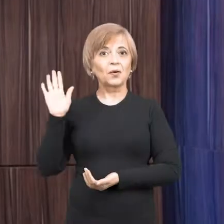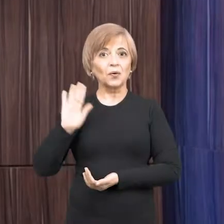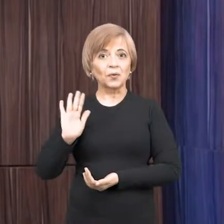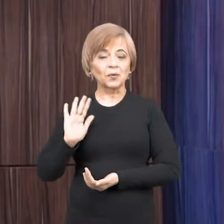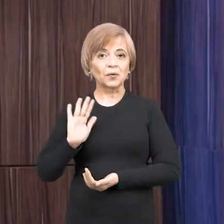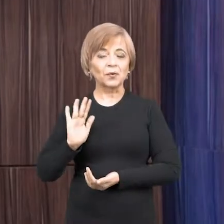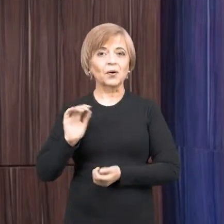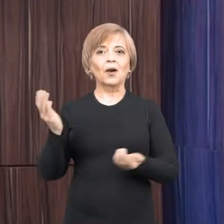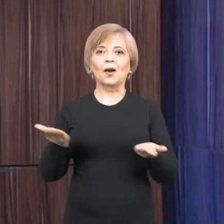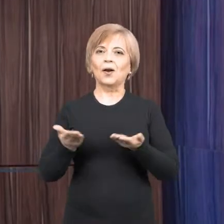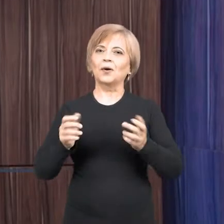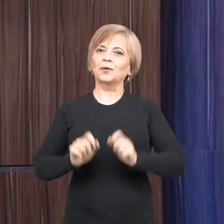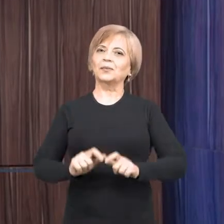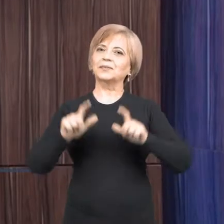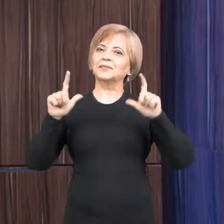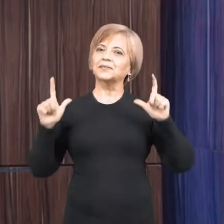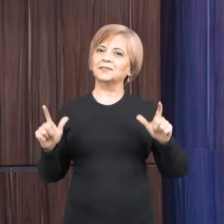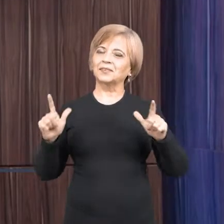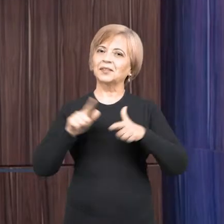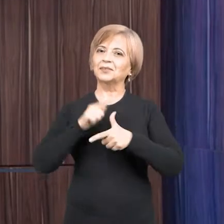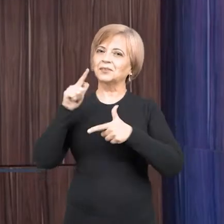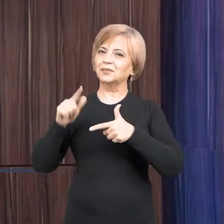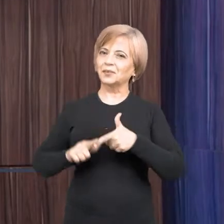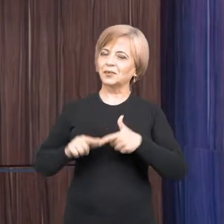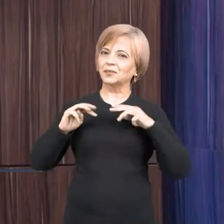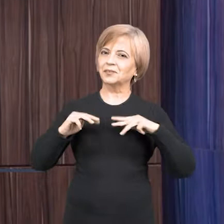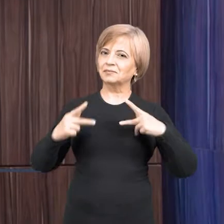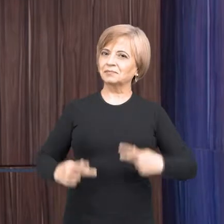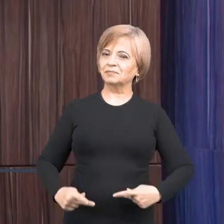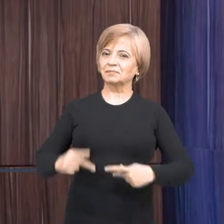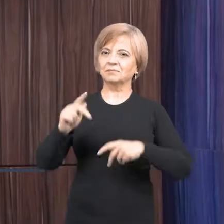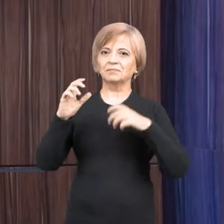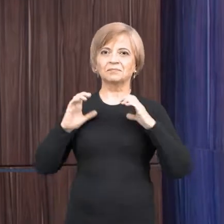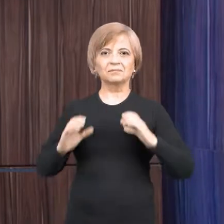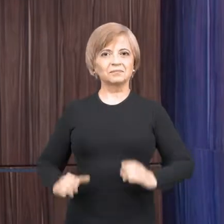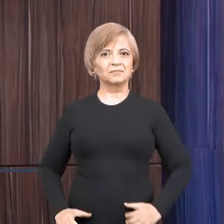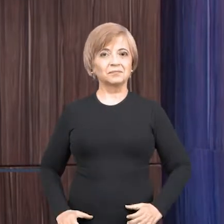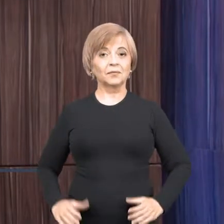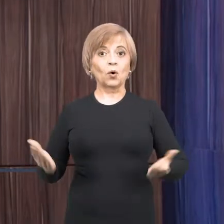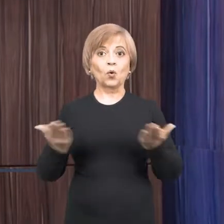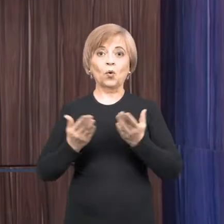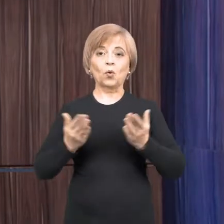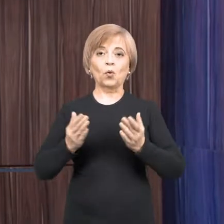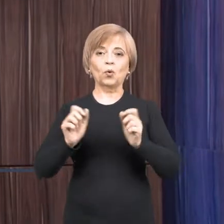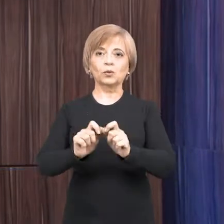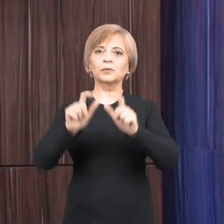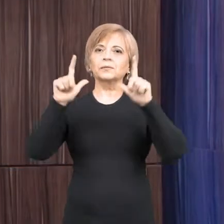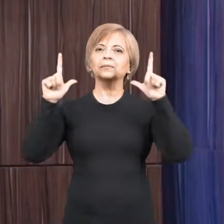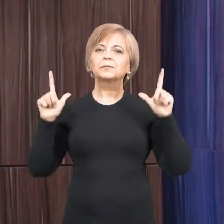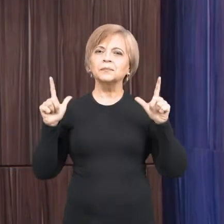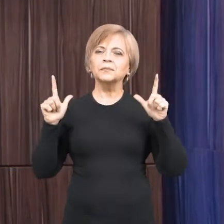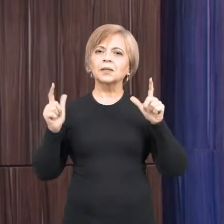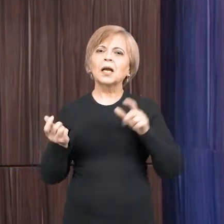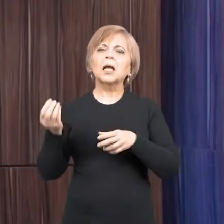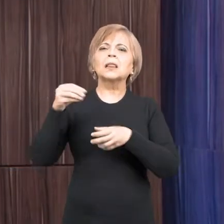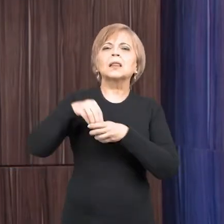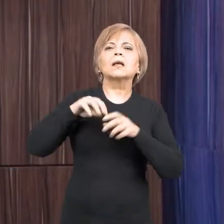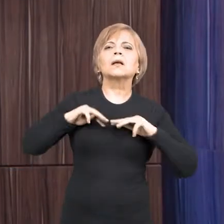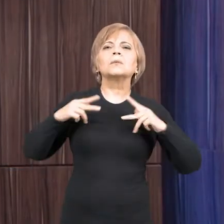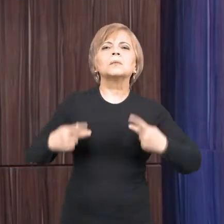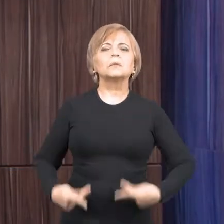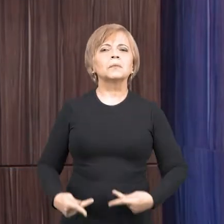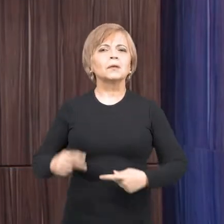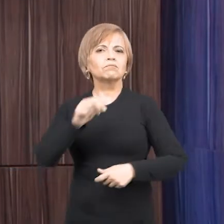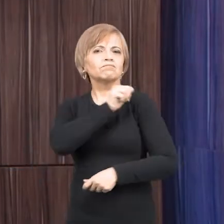Olá, está no ar mais uma edição do MP Cidadão. Hoje, no quadro Por Dentro do MPRJ, nós vamos exibir a última parte